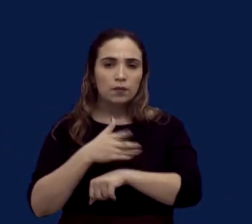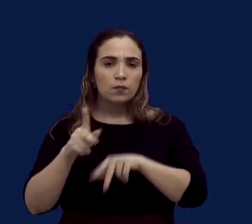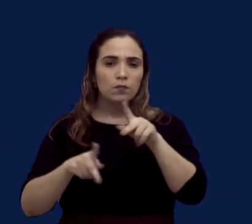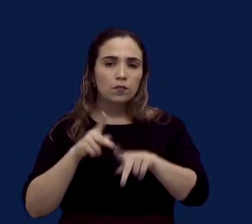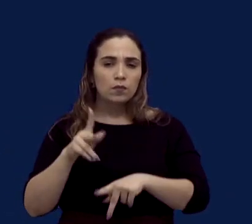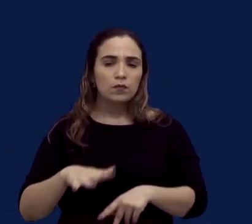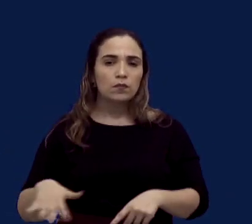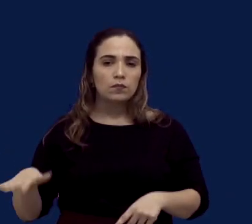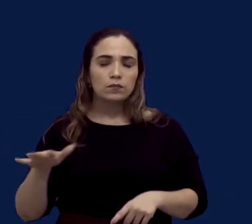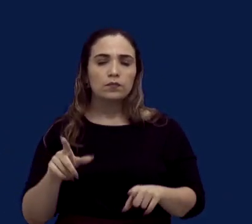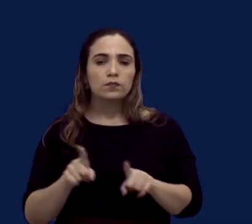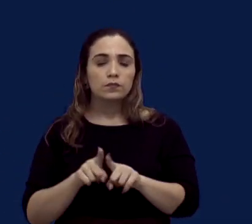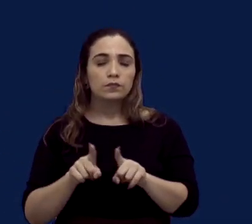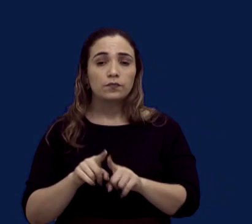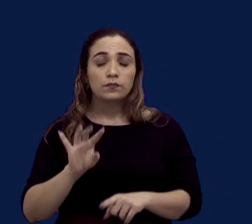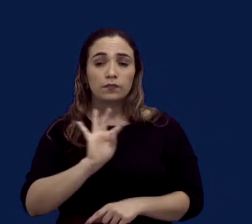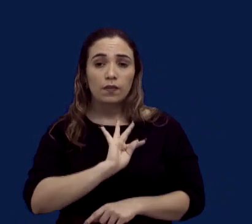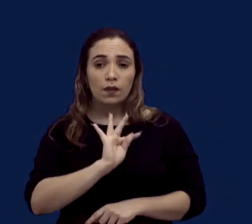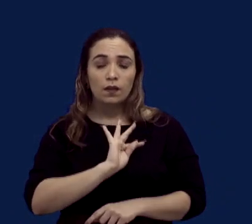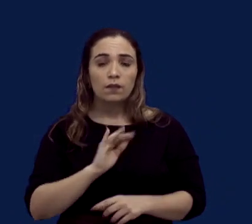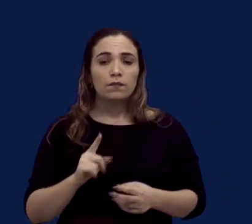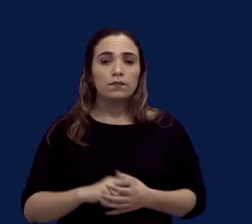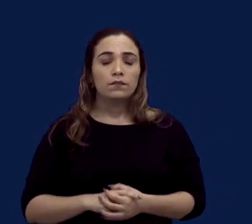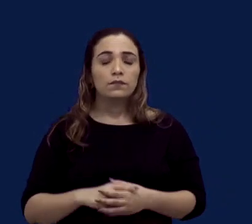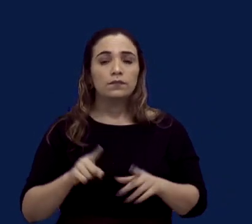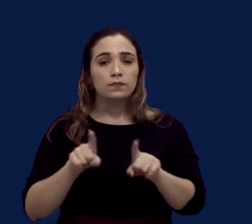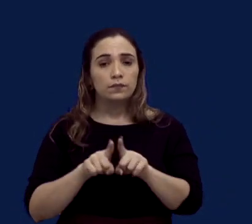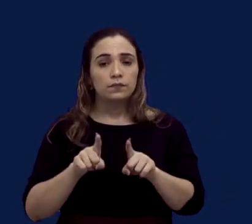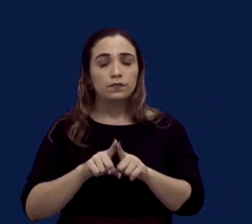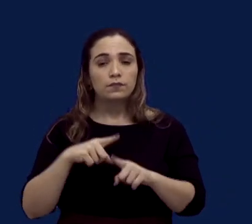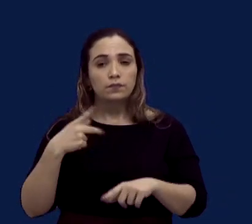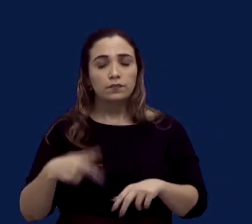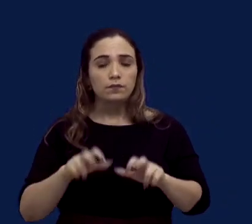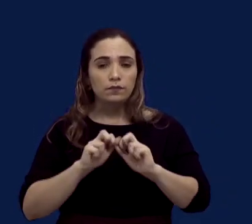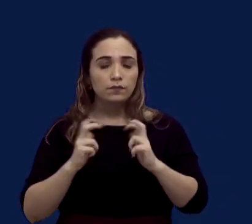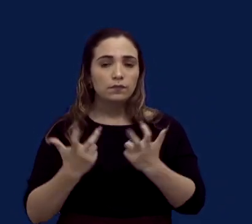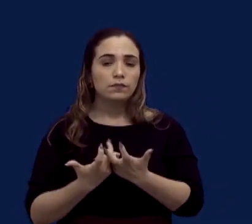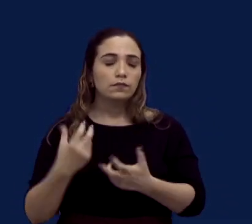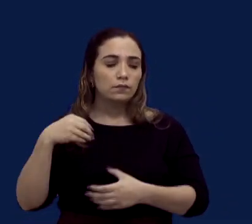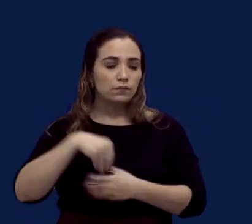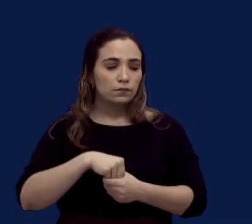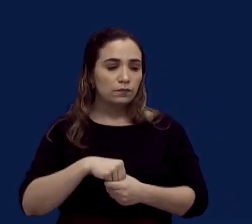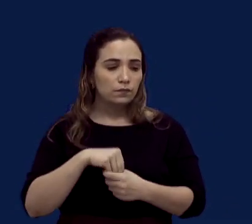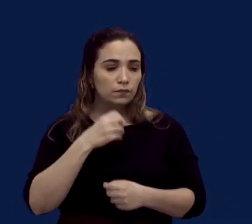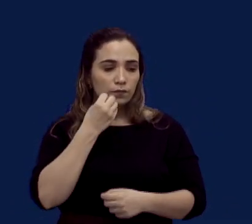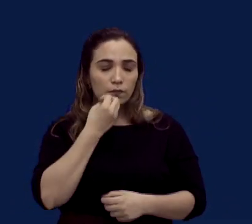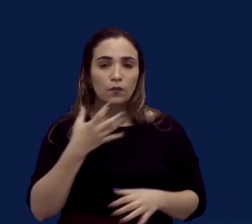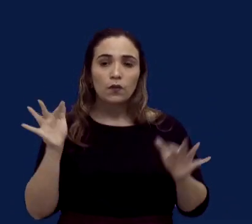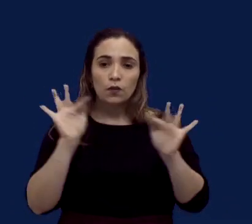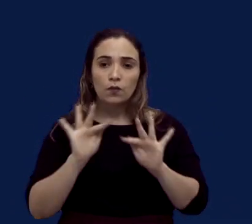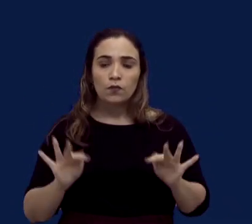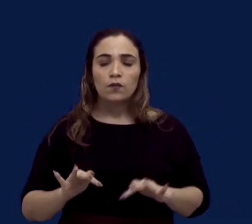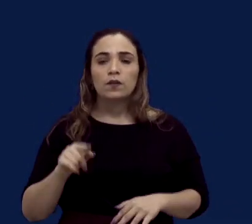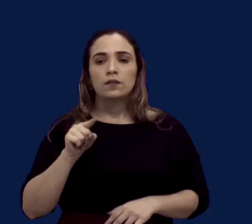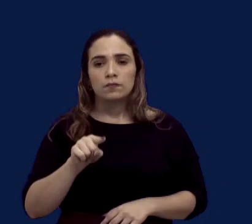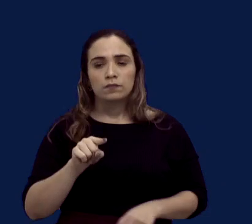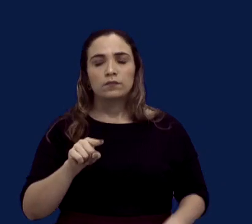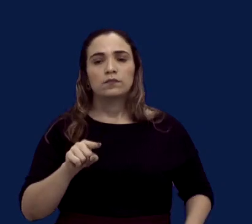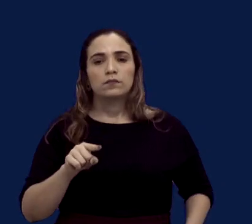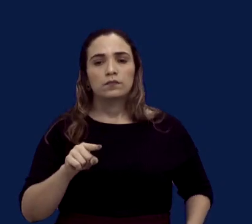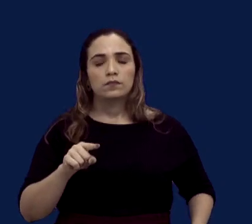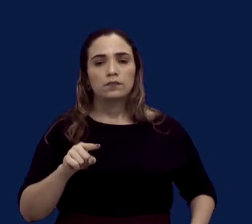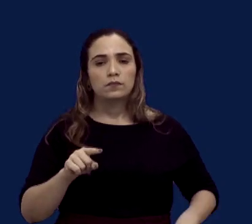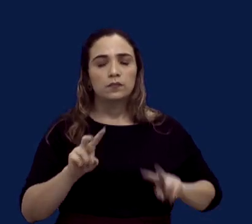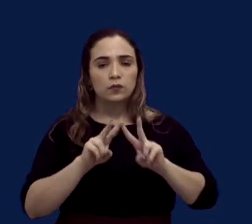popular, quanto do ponto de vista técnico, do ponto de vista legislativo também. Então, foi uma pergunta muito feliz aqui, ressaltada